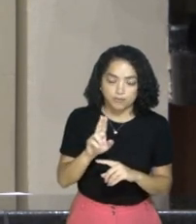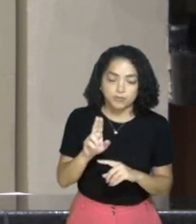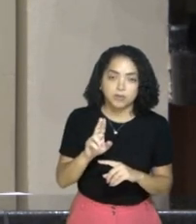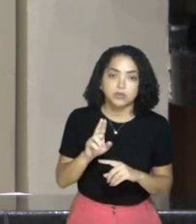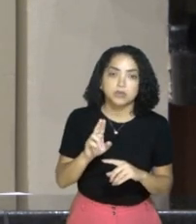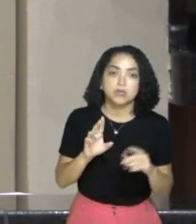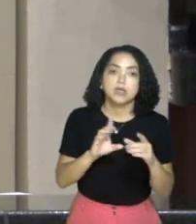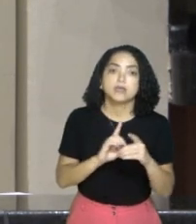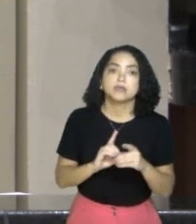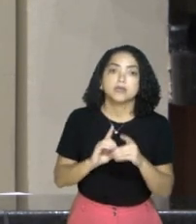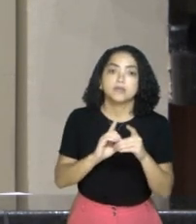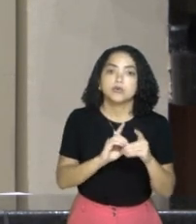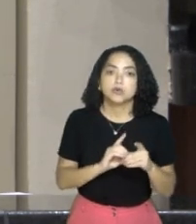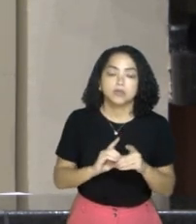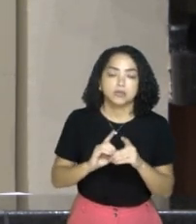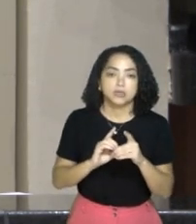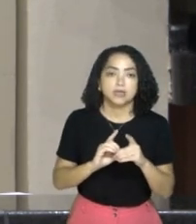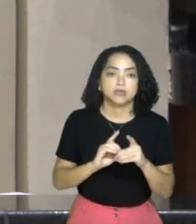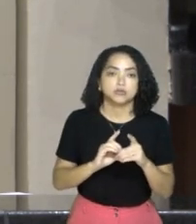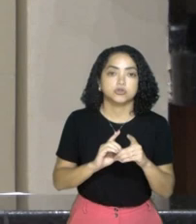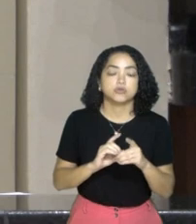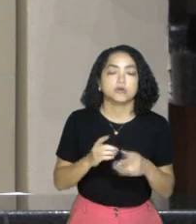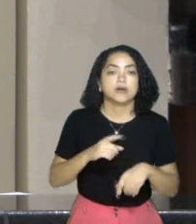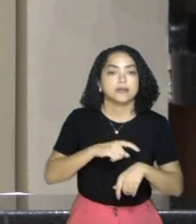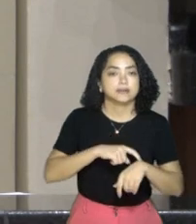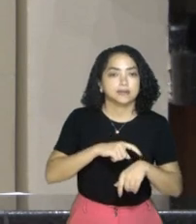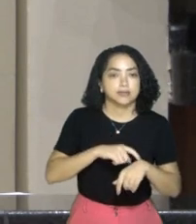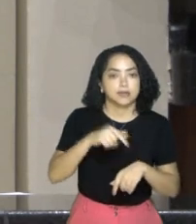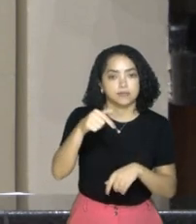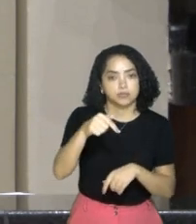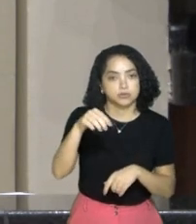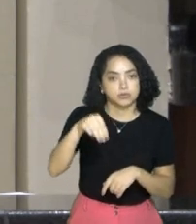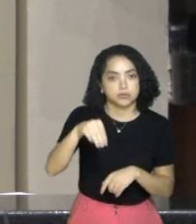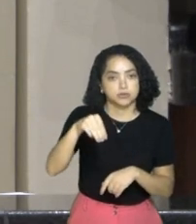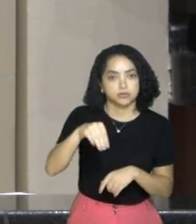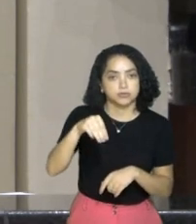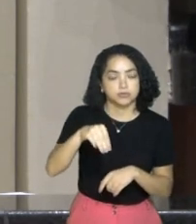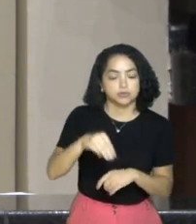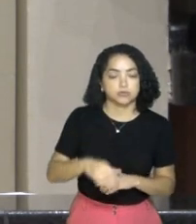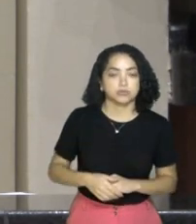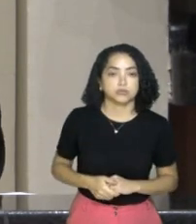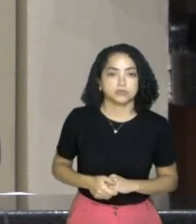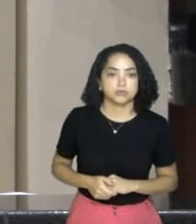ilusão social e igualdade tem o tempo de até 7 minutos